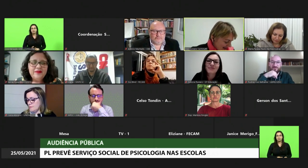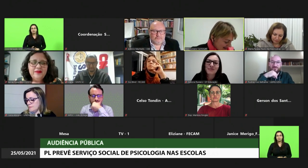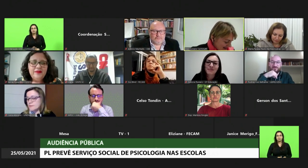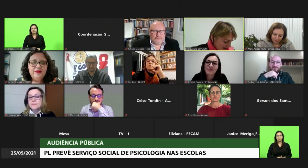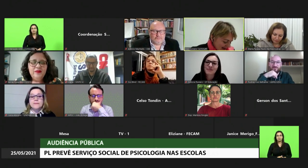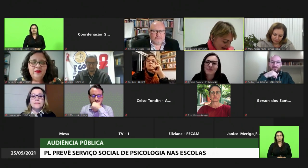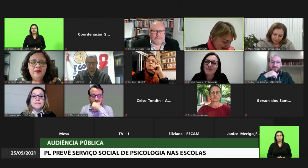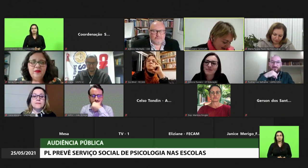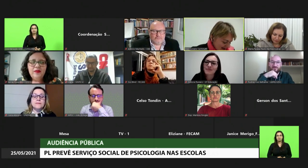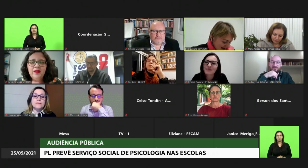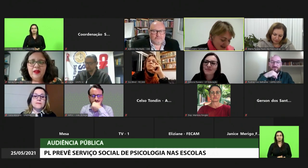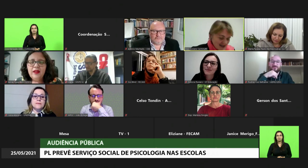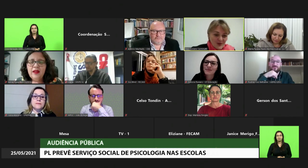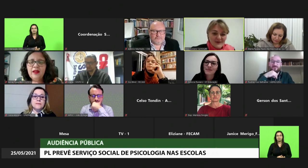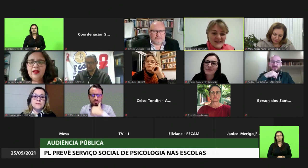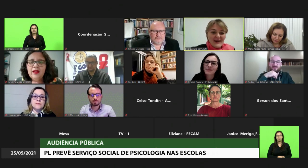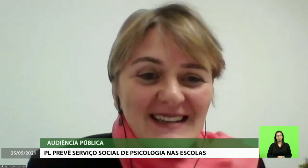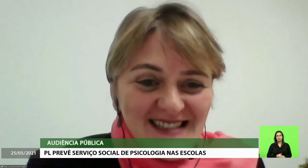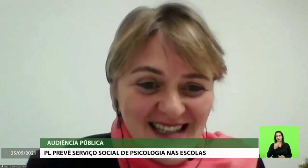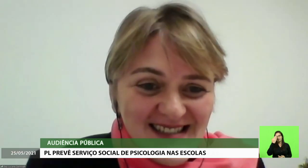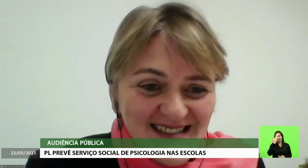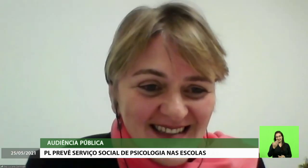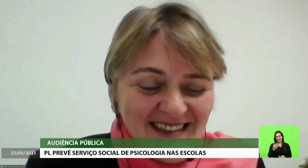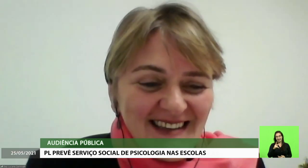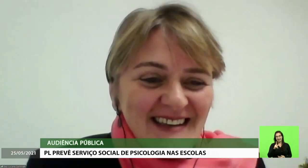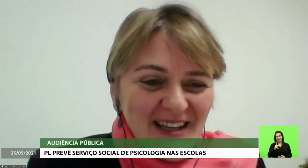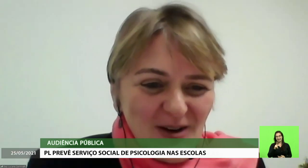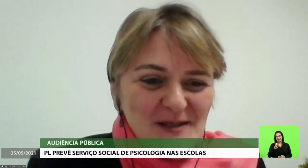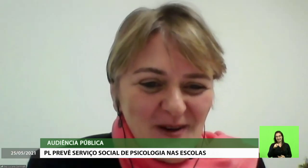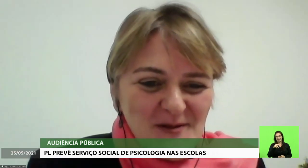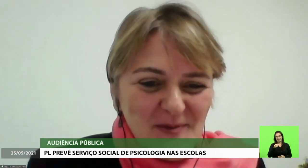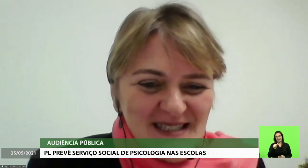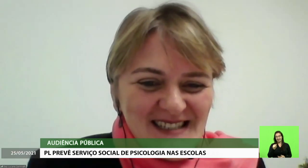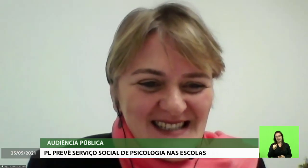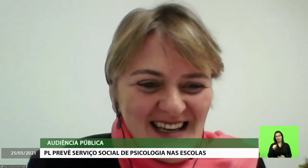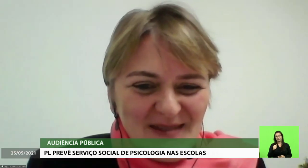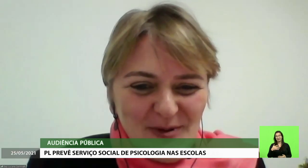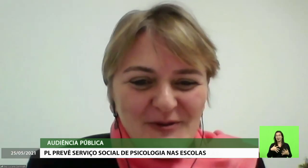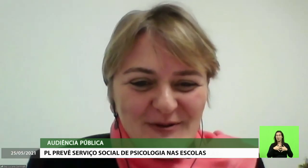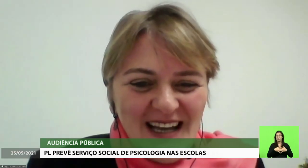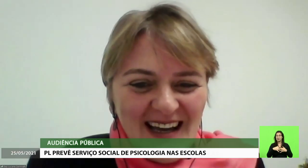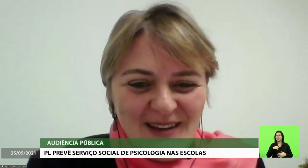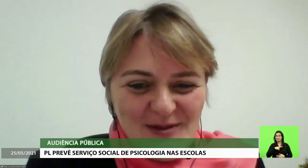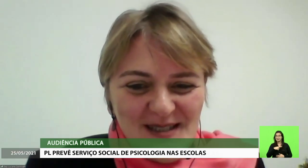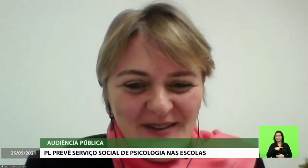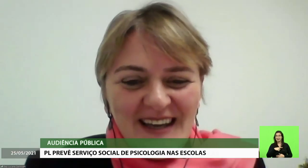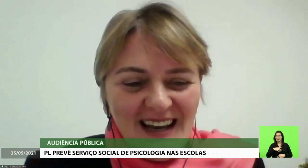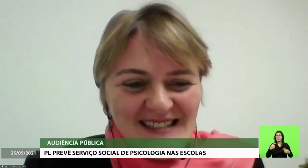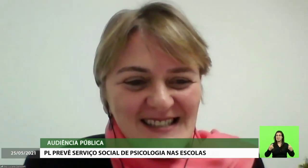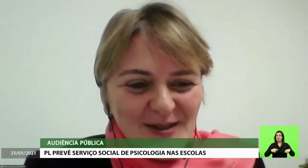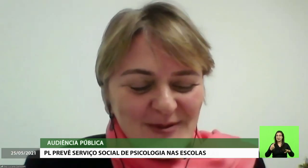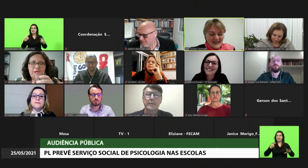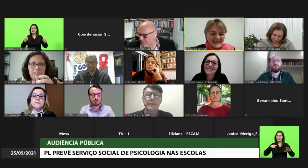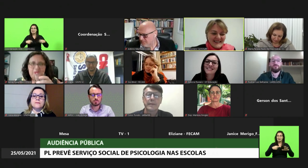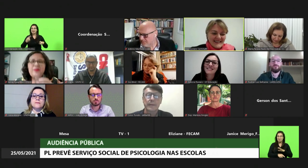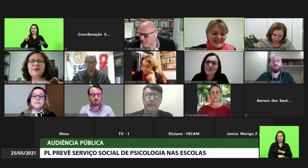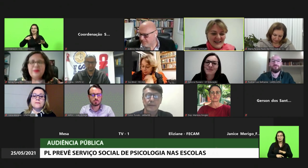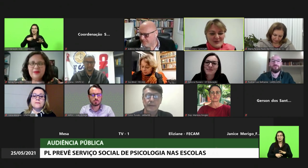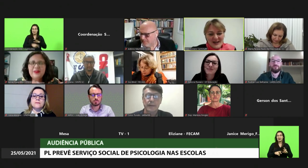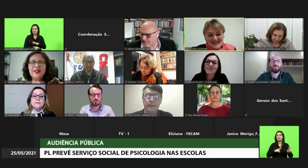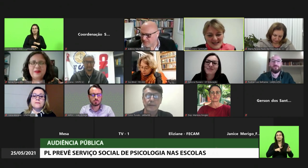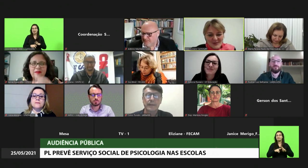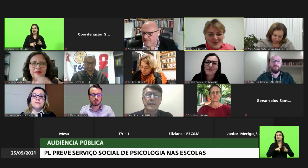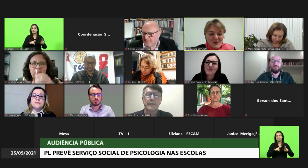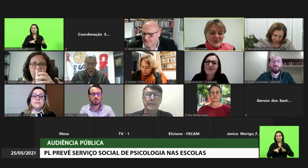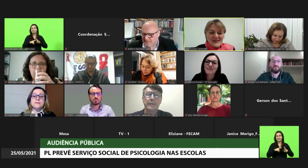muito pertinente também. Essa confusão, ela existe, e nós vamos precisar aprofundar, inclusive, a relação, né,